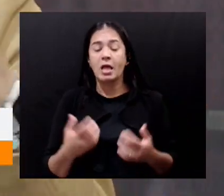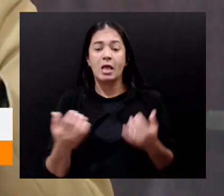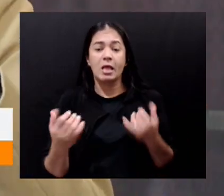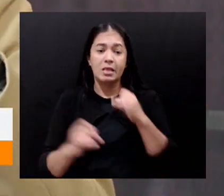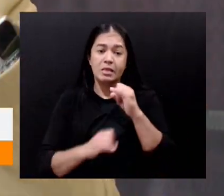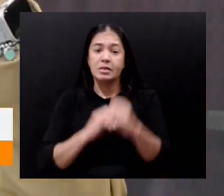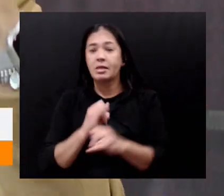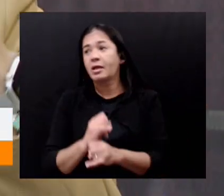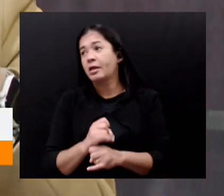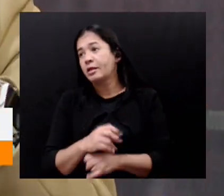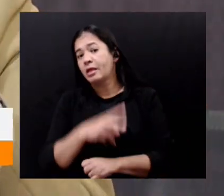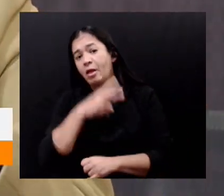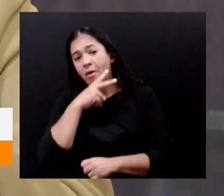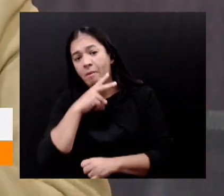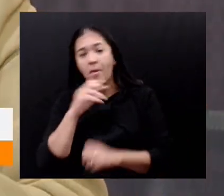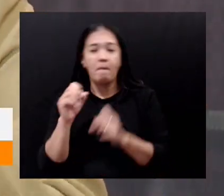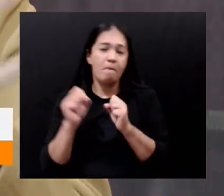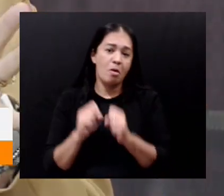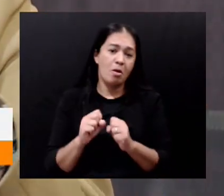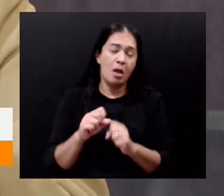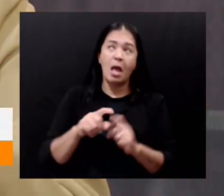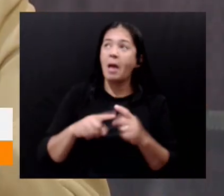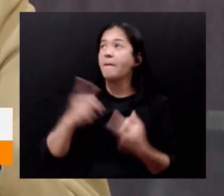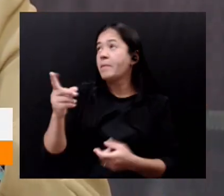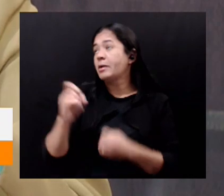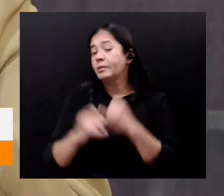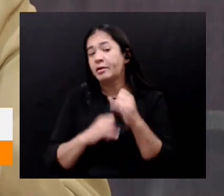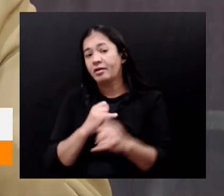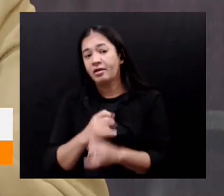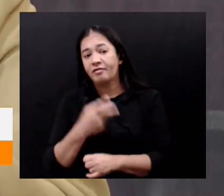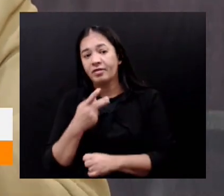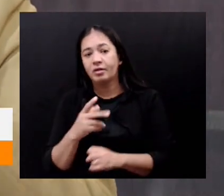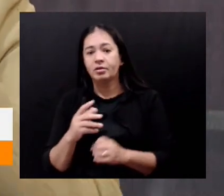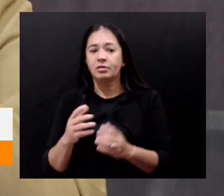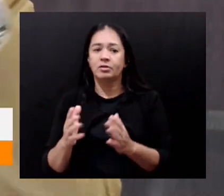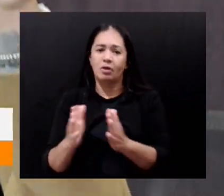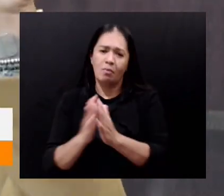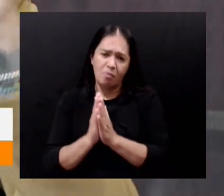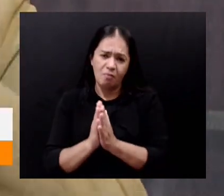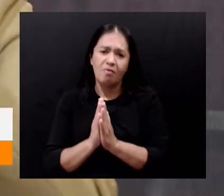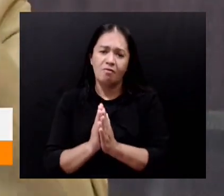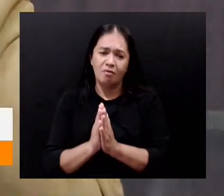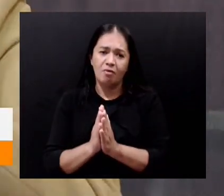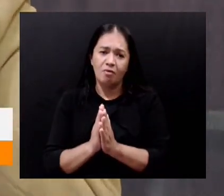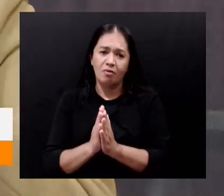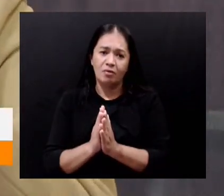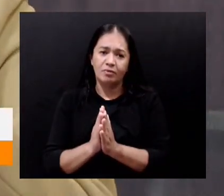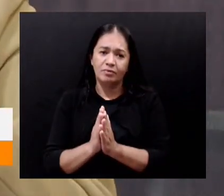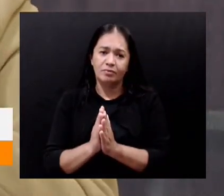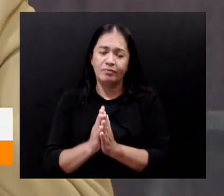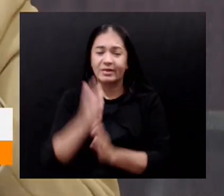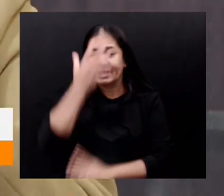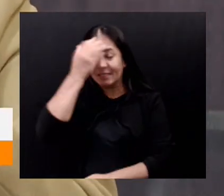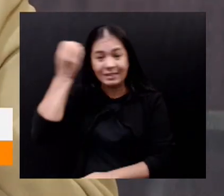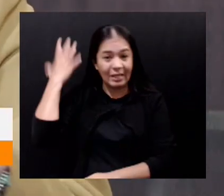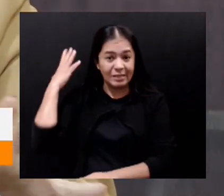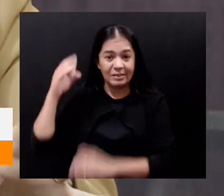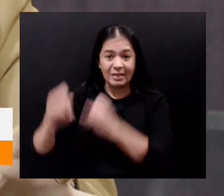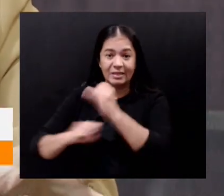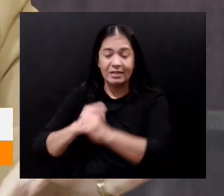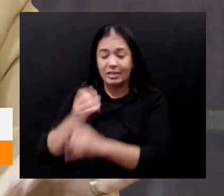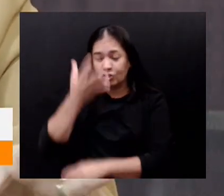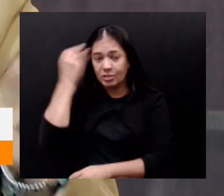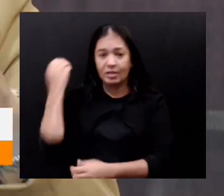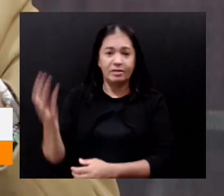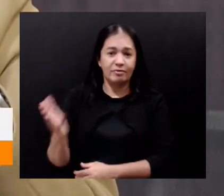pode". "Ah, mas na Sim, sim, internet fala-se assim", internet. gente, vamos fazer um favor, assim, esqueçam a internet, vamos Aham. conversar. Vamos conversar de